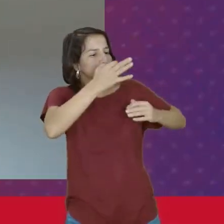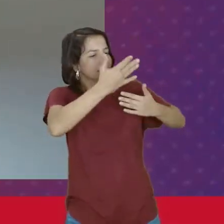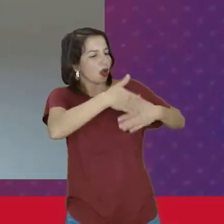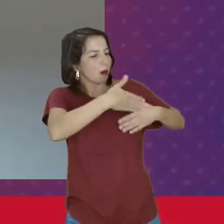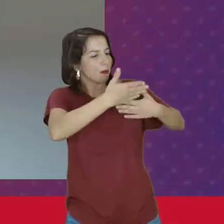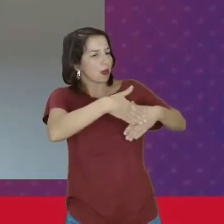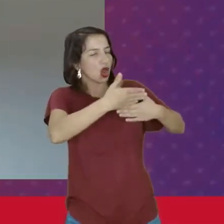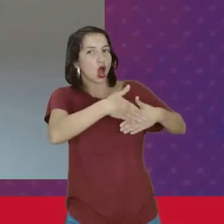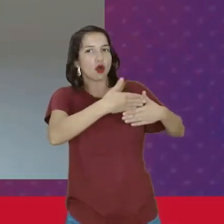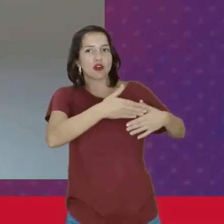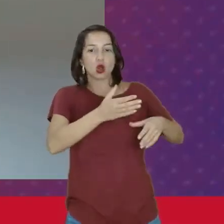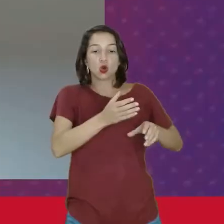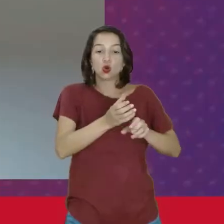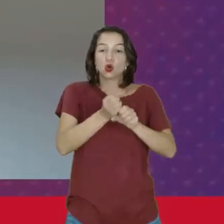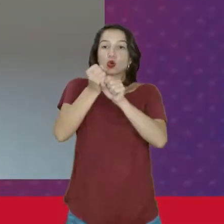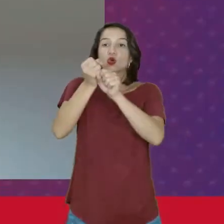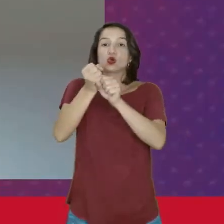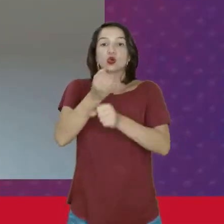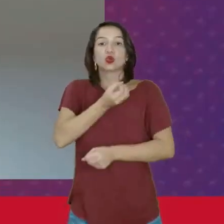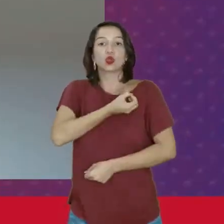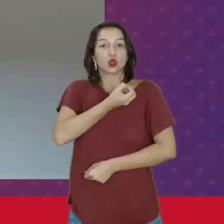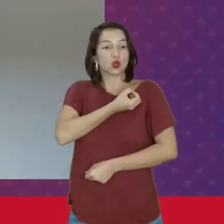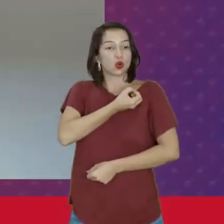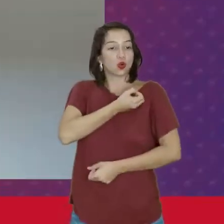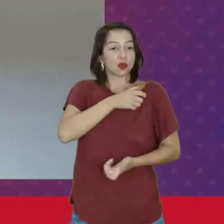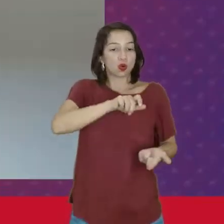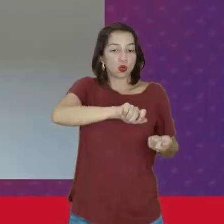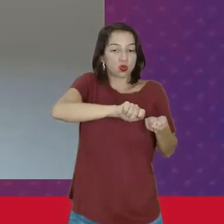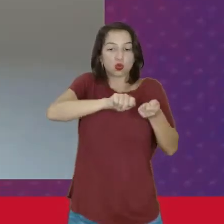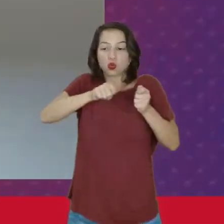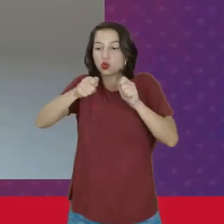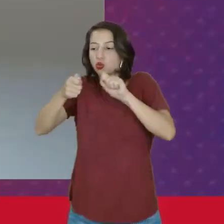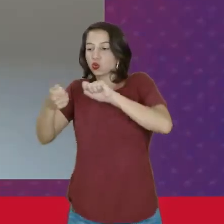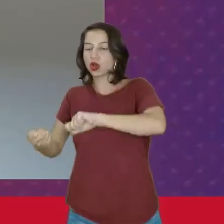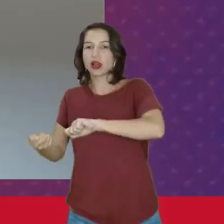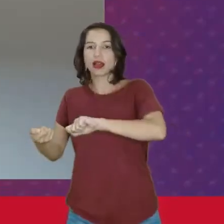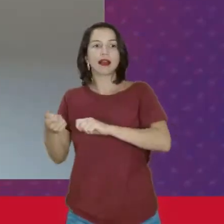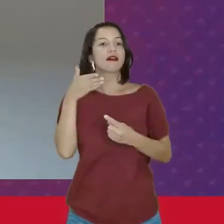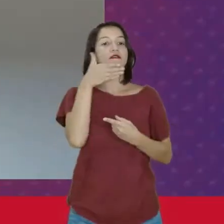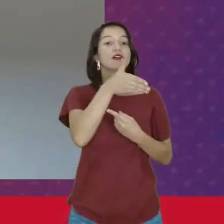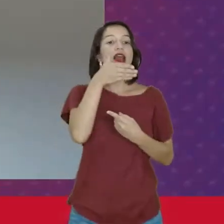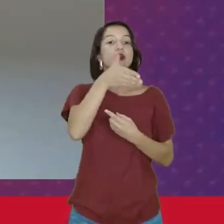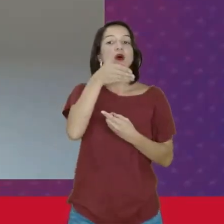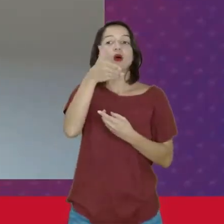provas corrigidas, fazer a chamada, registrar a aula.